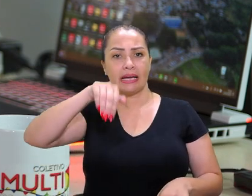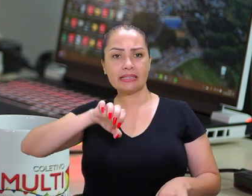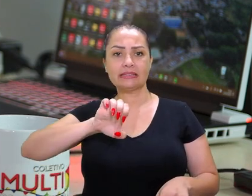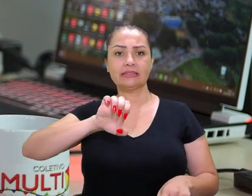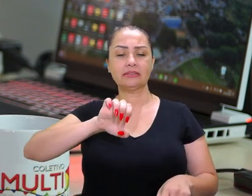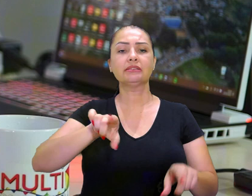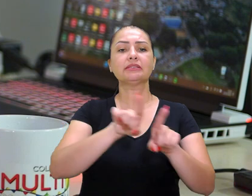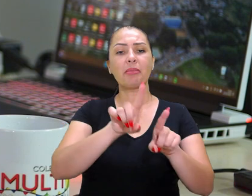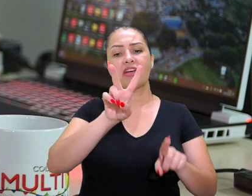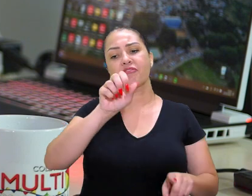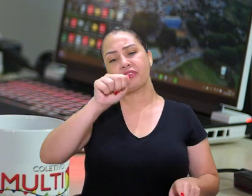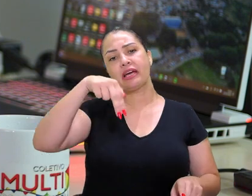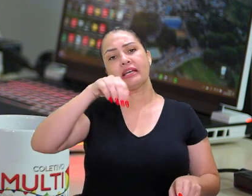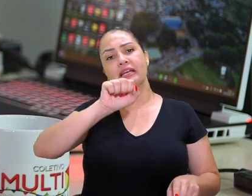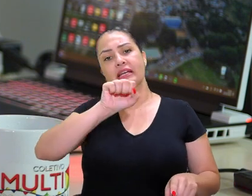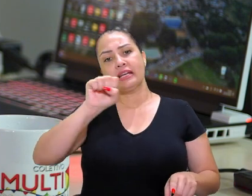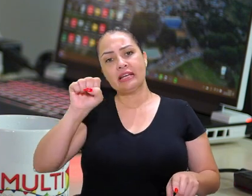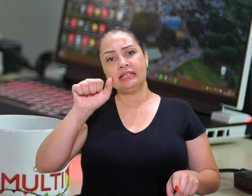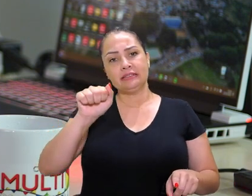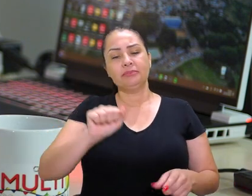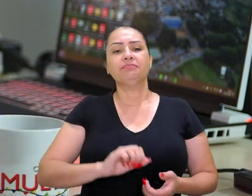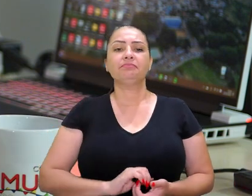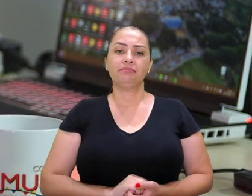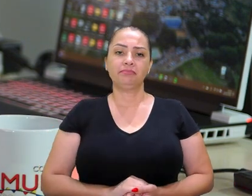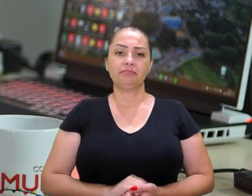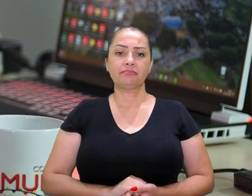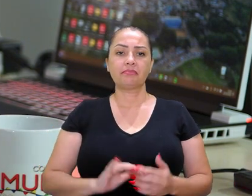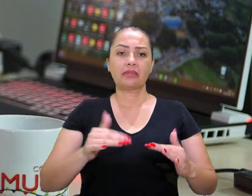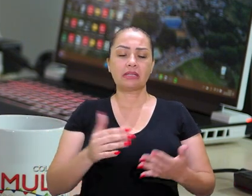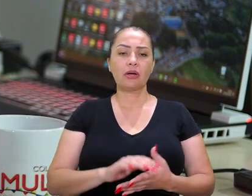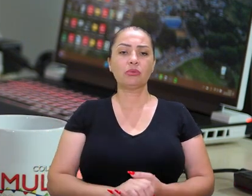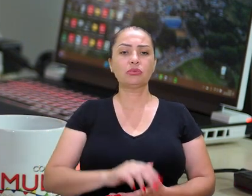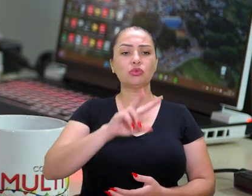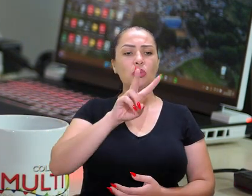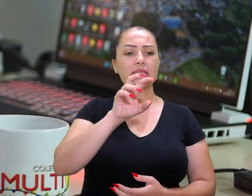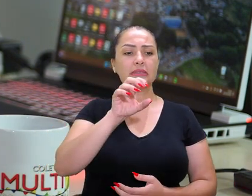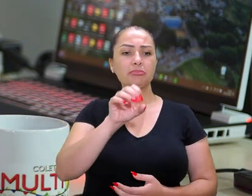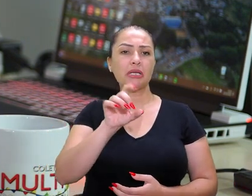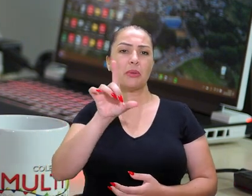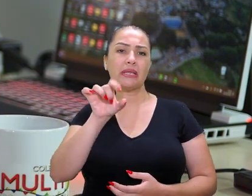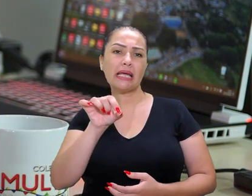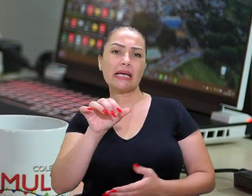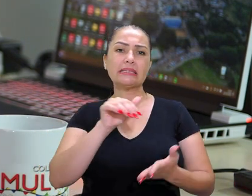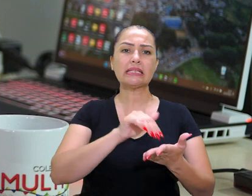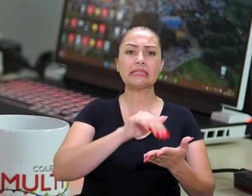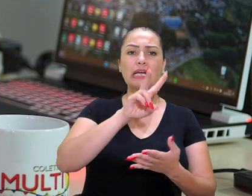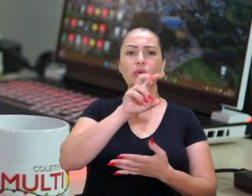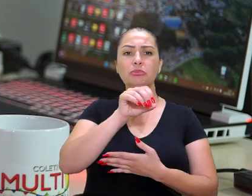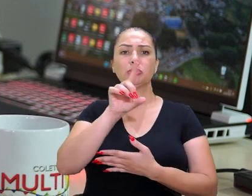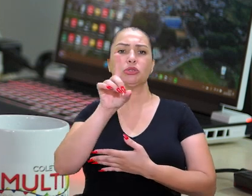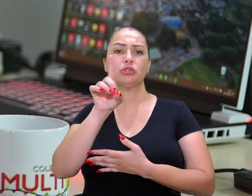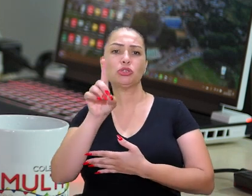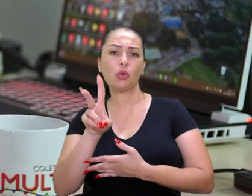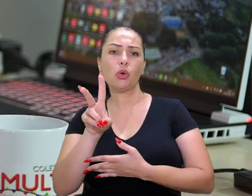A Vanessa Regina também. E aí eu acho que entre 2010 até 2012 ali o pessoal